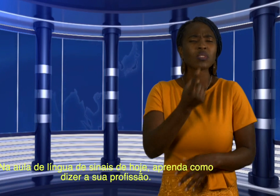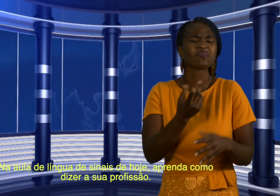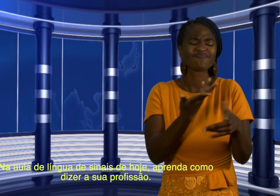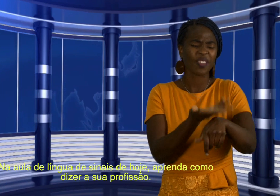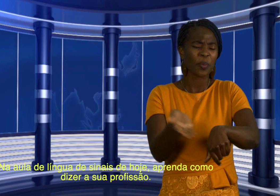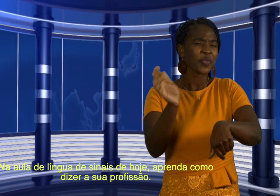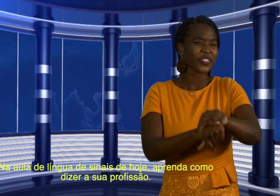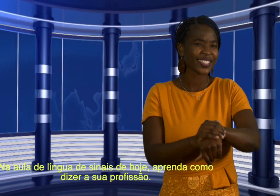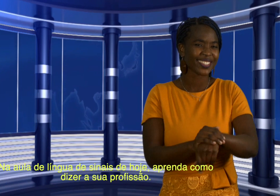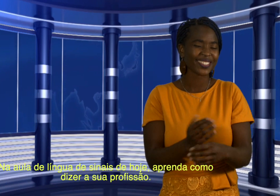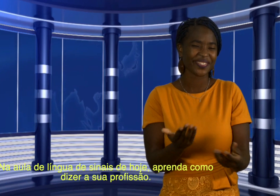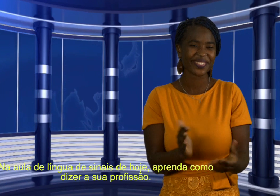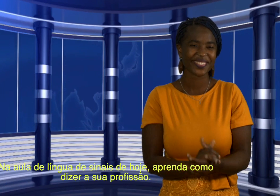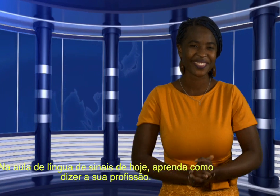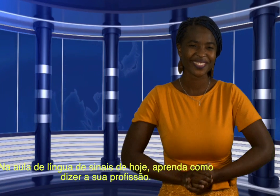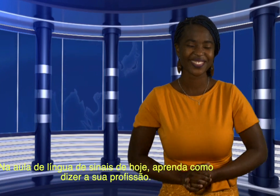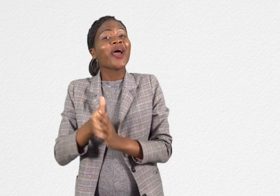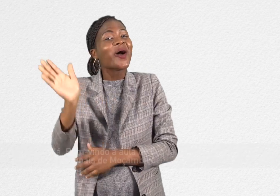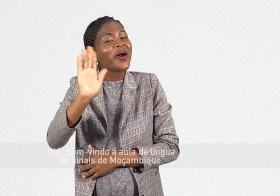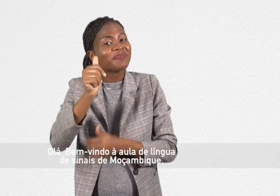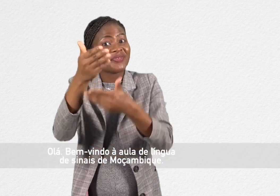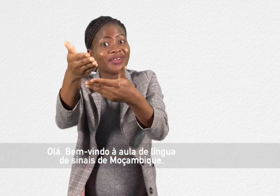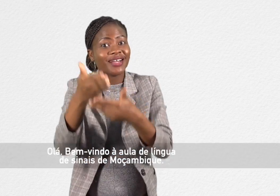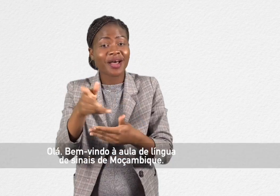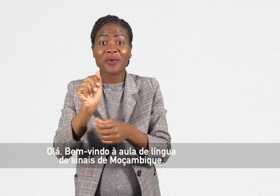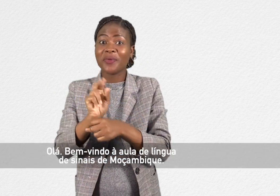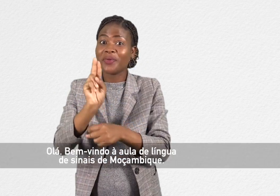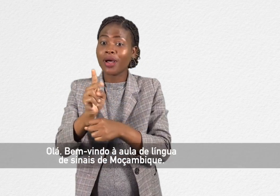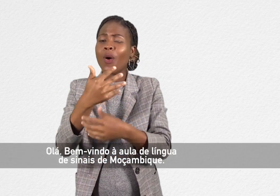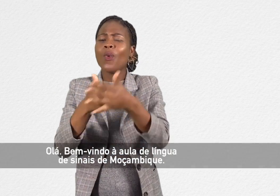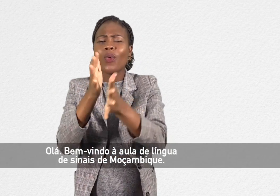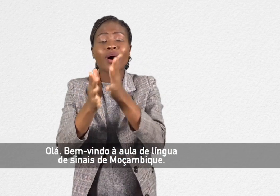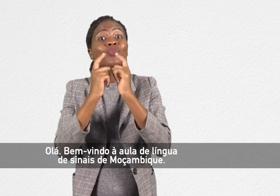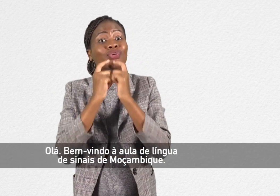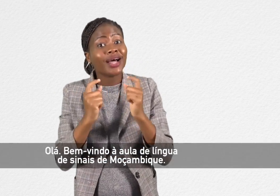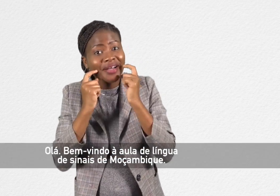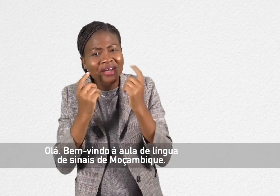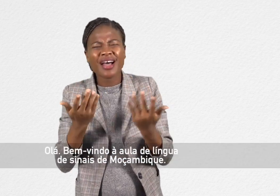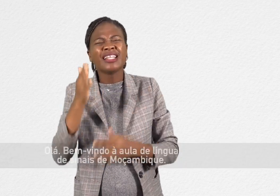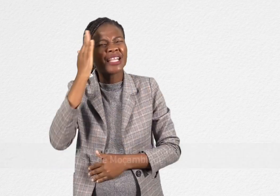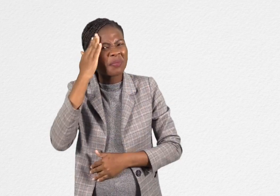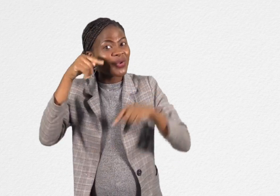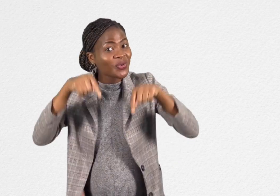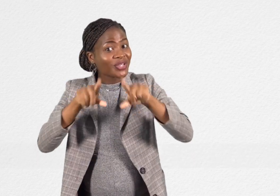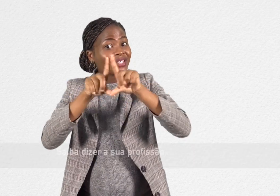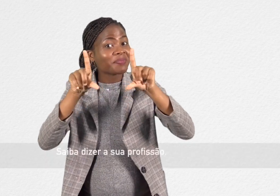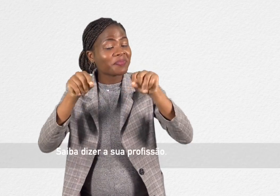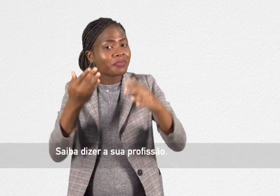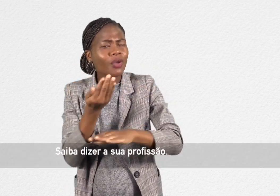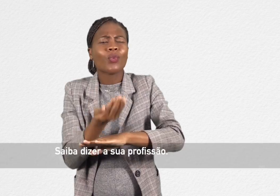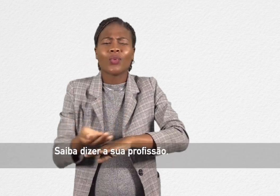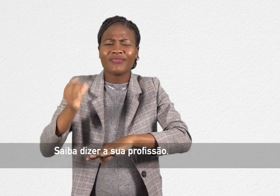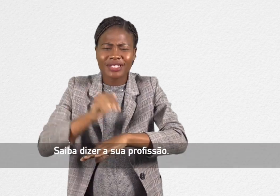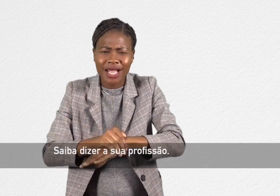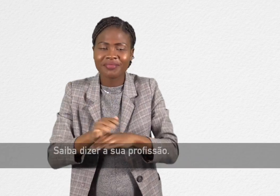aprenda como dizer a sua profissão. Olá, bem-vindo à aula de língua de sinais de Moçambique. Saiba